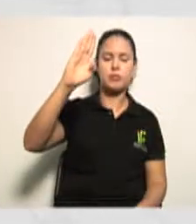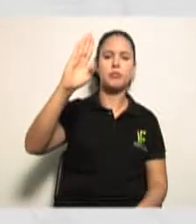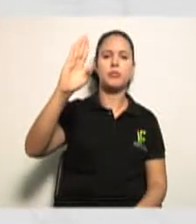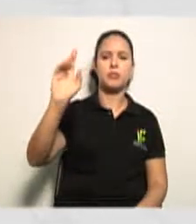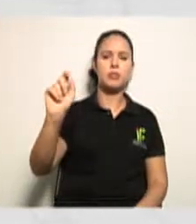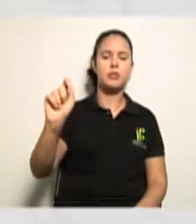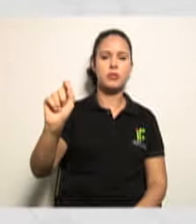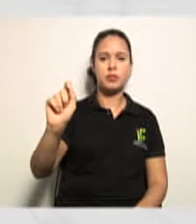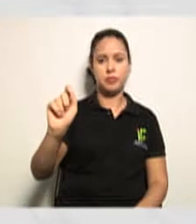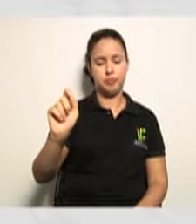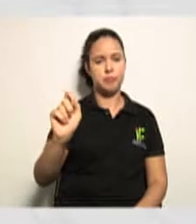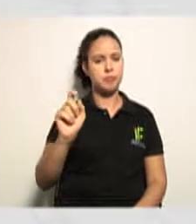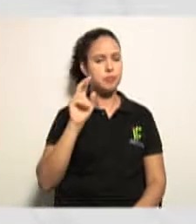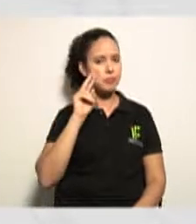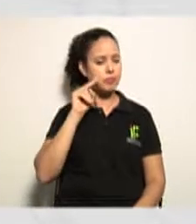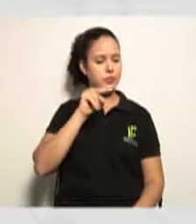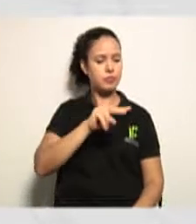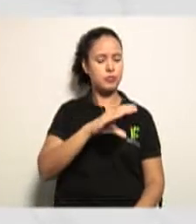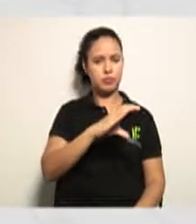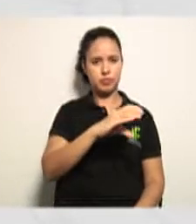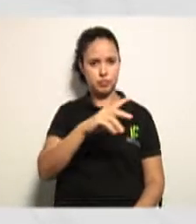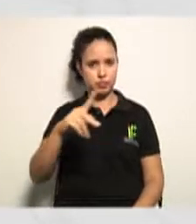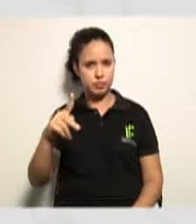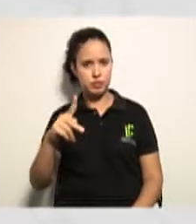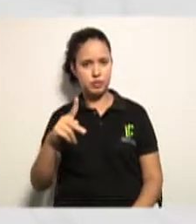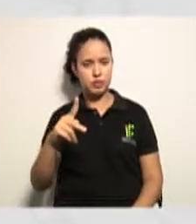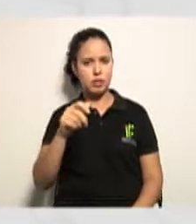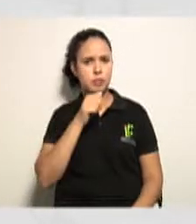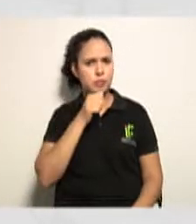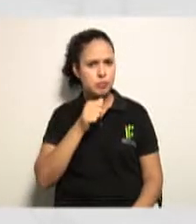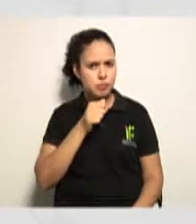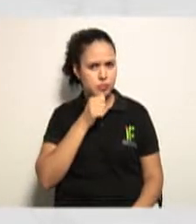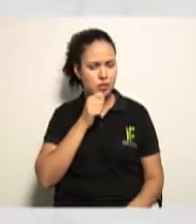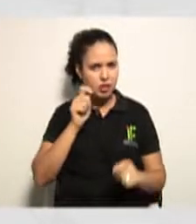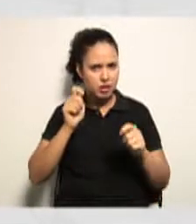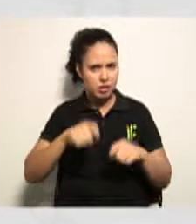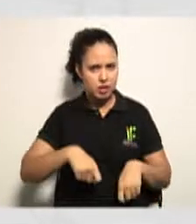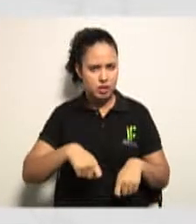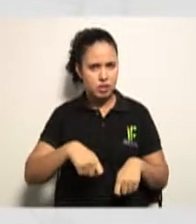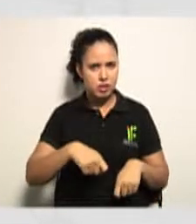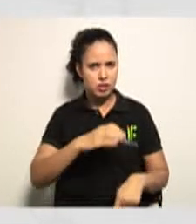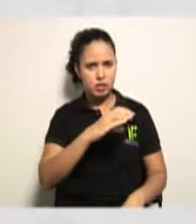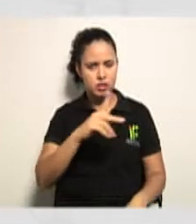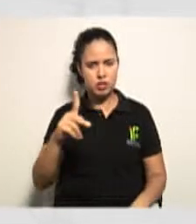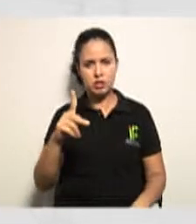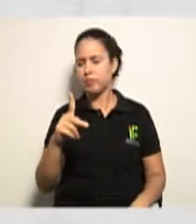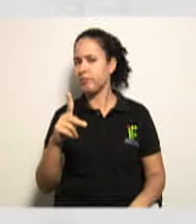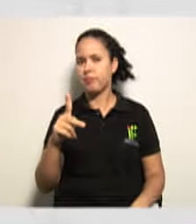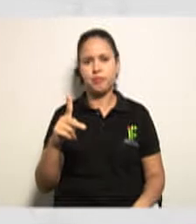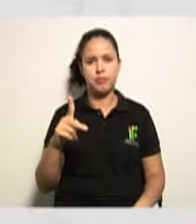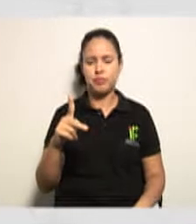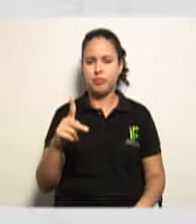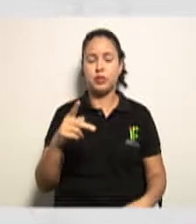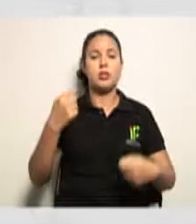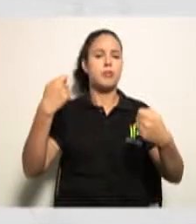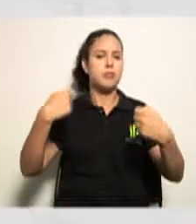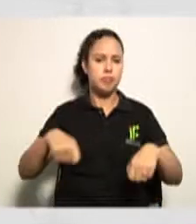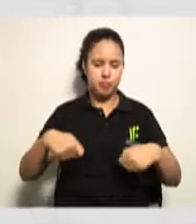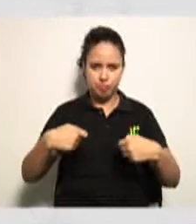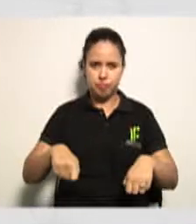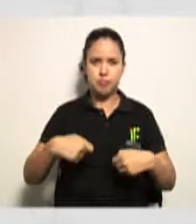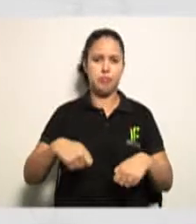nossa cooperativa. Sem as pessoas, ela não existe. Então, por isso, as pessoas, elas são os